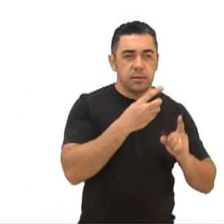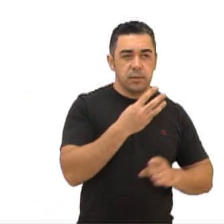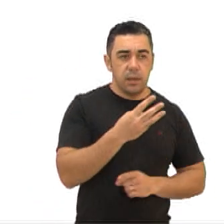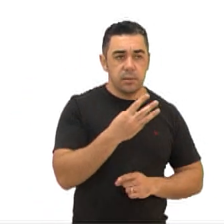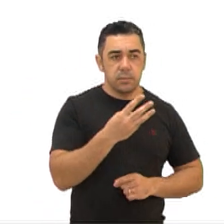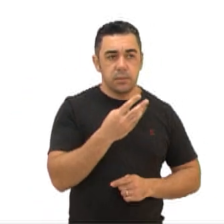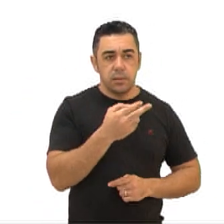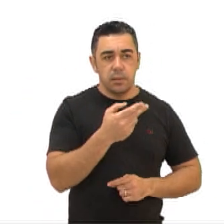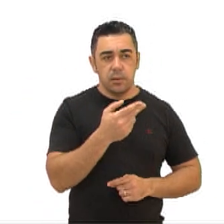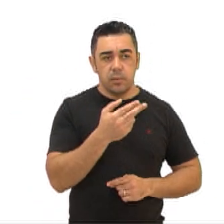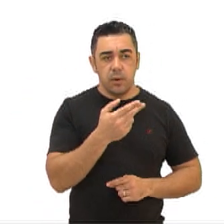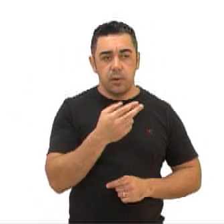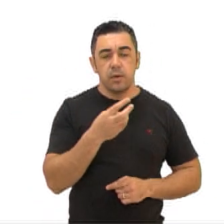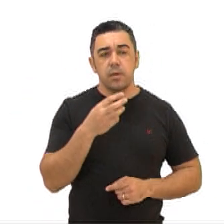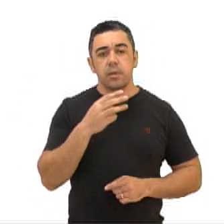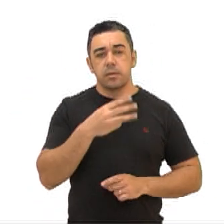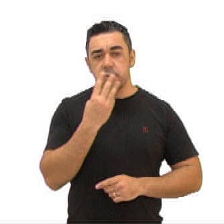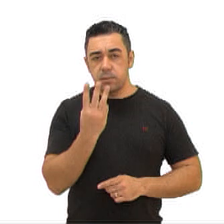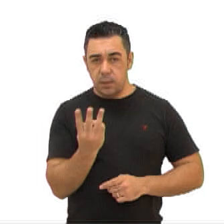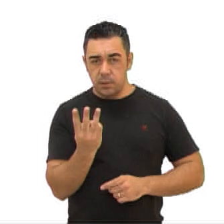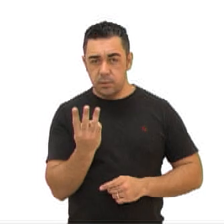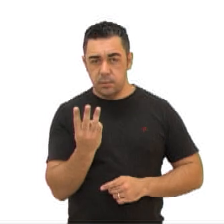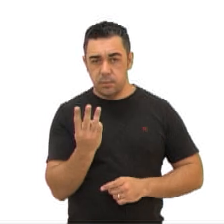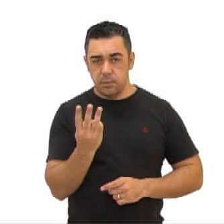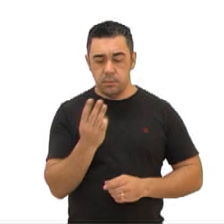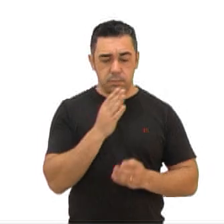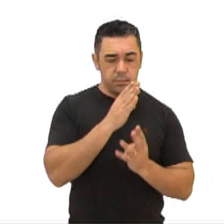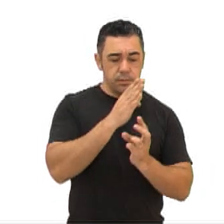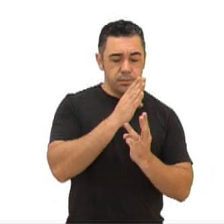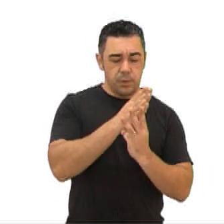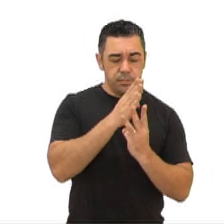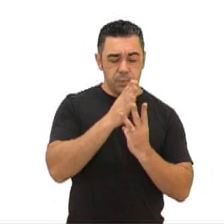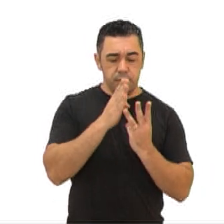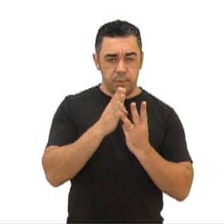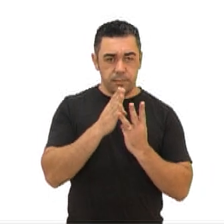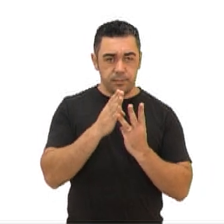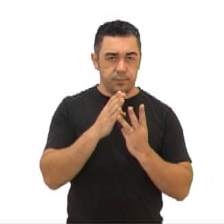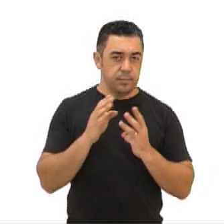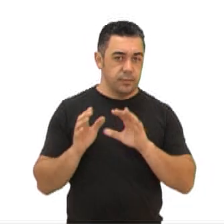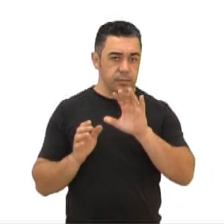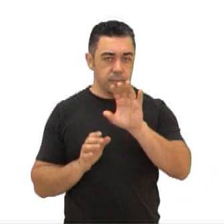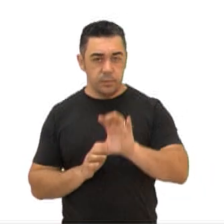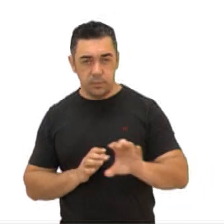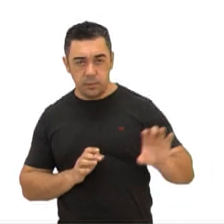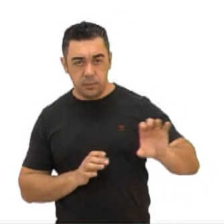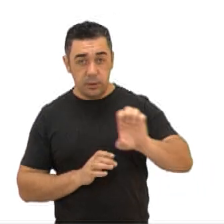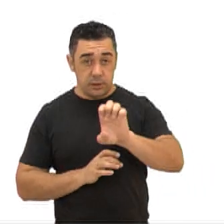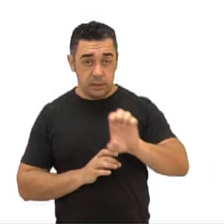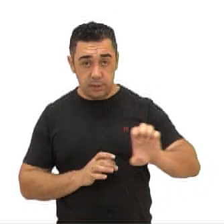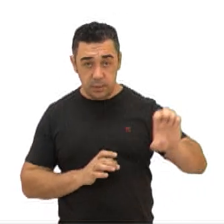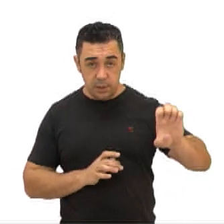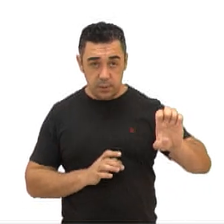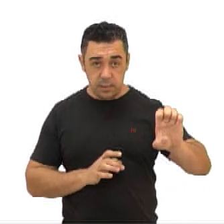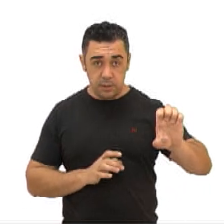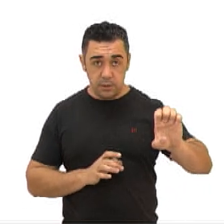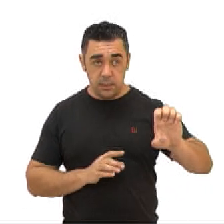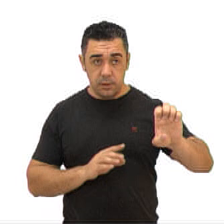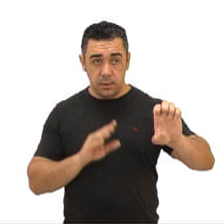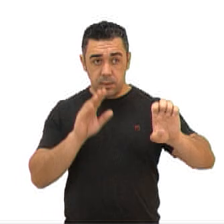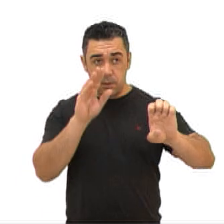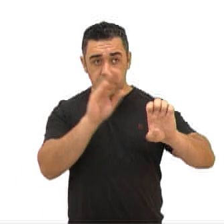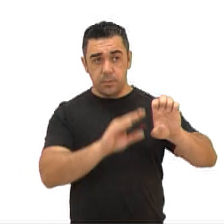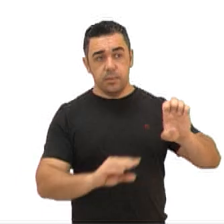3 igual a 3 maçãs. Então, o valor que você tem do lado esquerdo do membro, ele